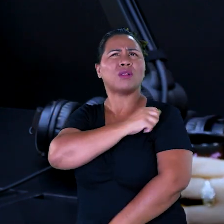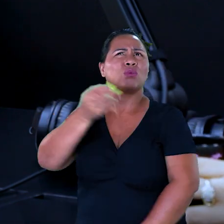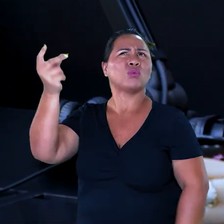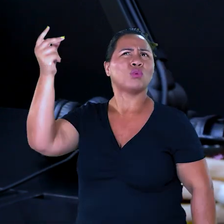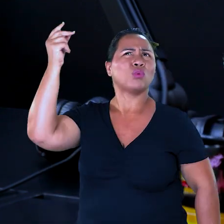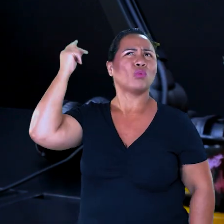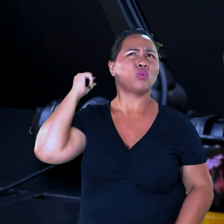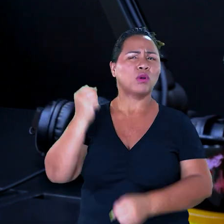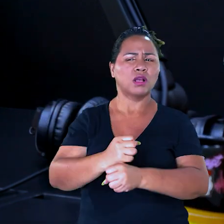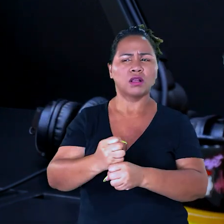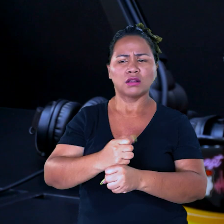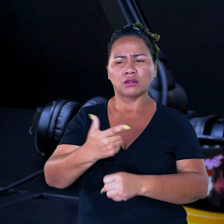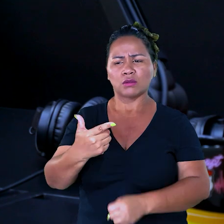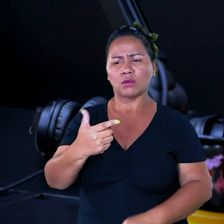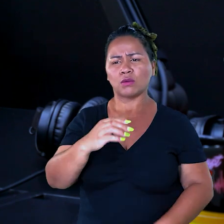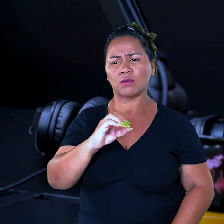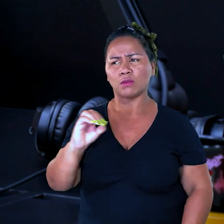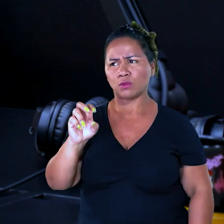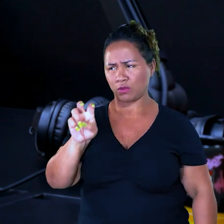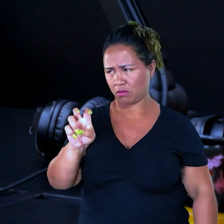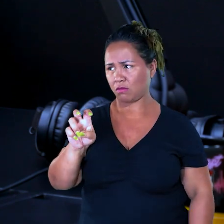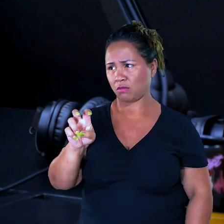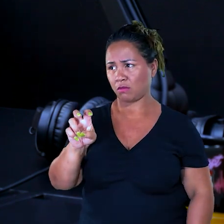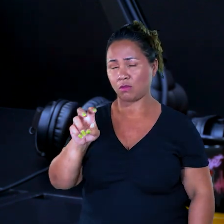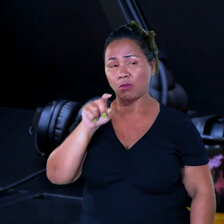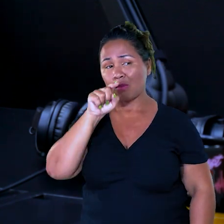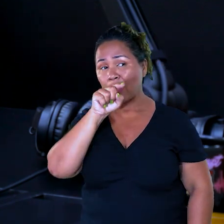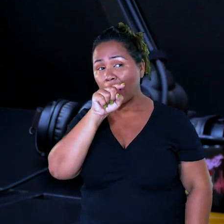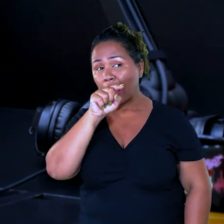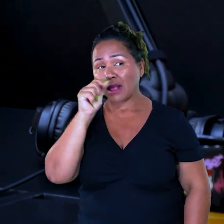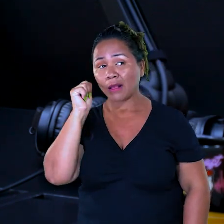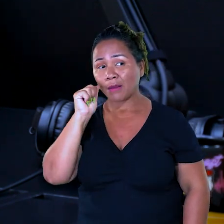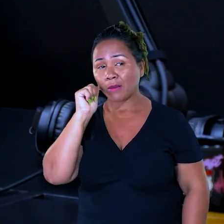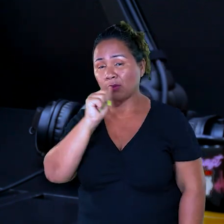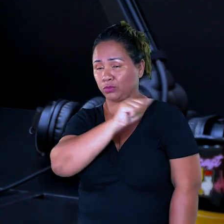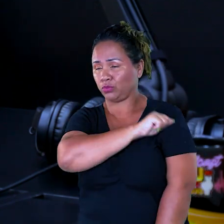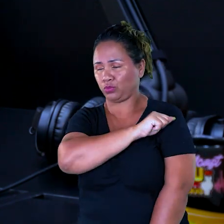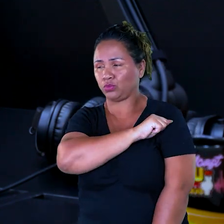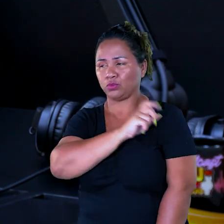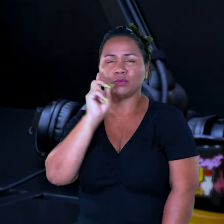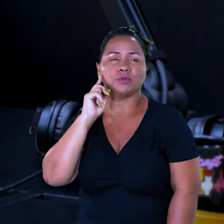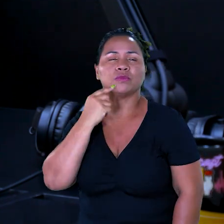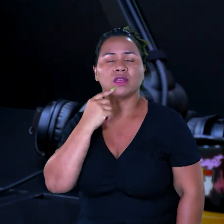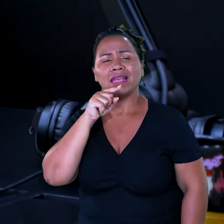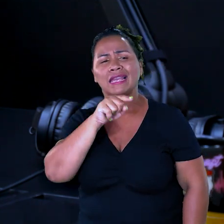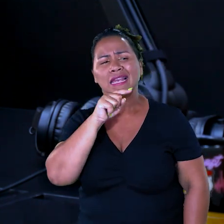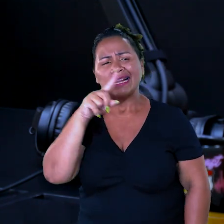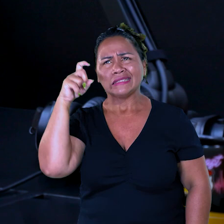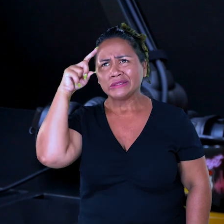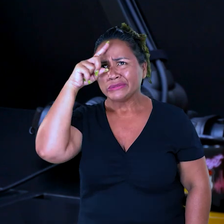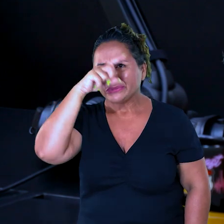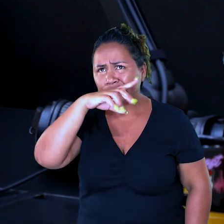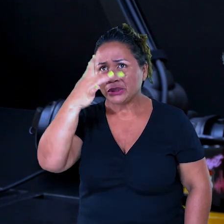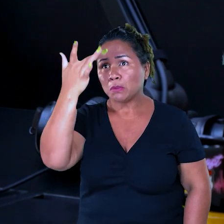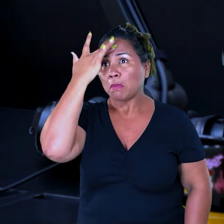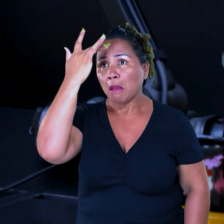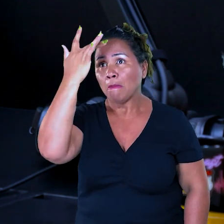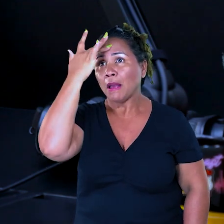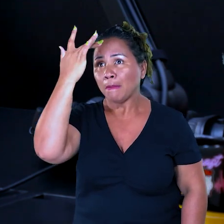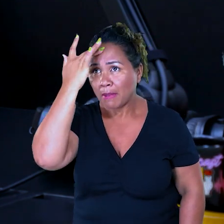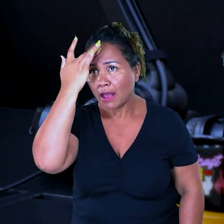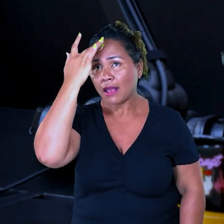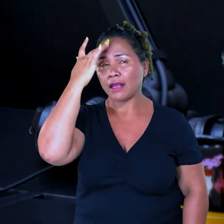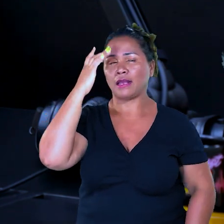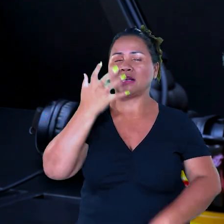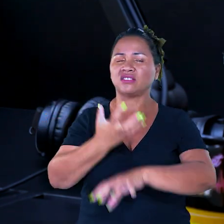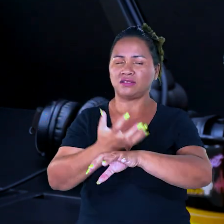2005. E aí, ela também na aula de história, e ela tinha muita dificuldade de gravar conceitos, né? E aí, eu lembro que eu não lembro